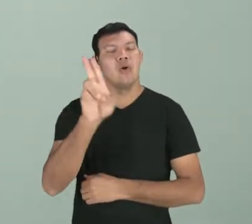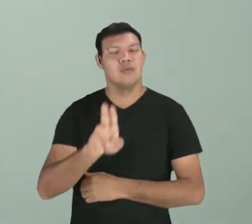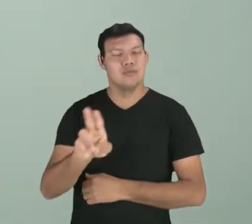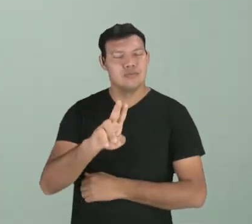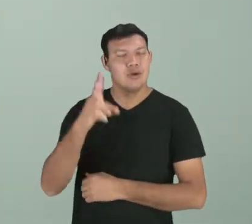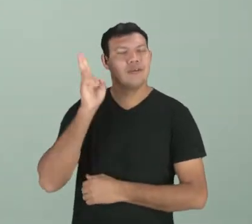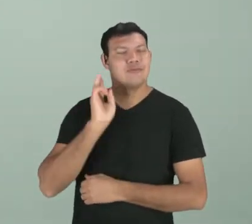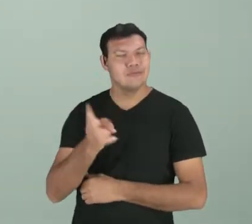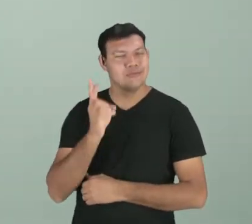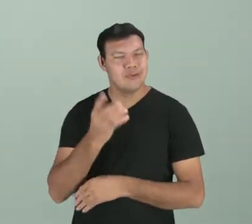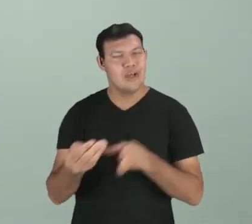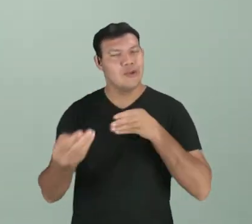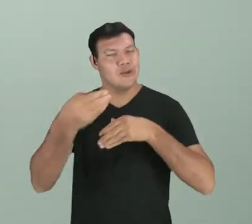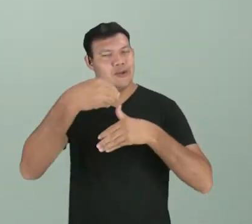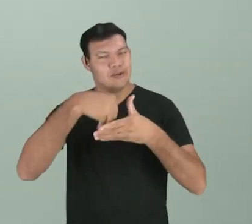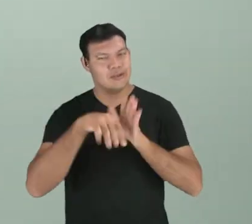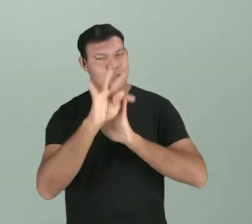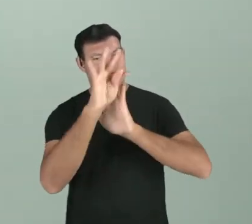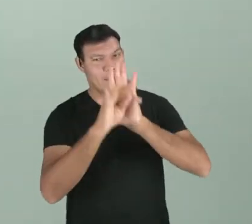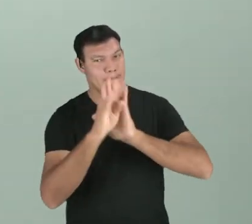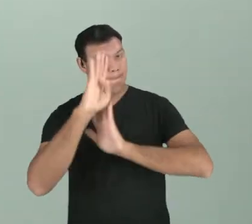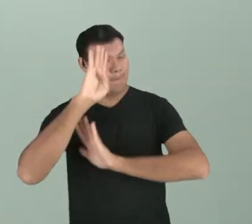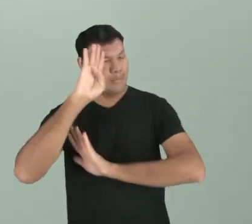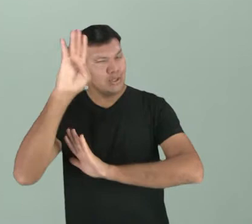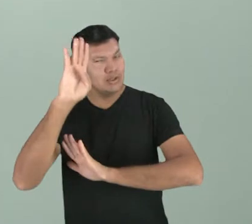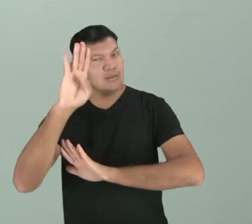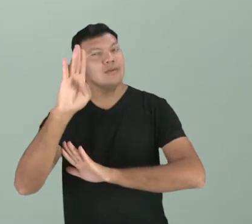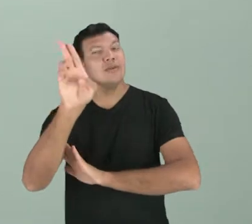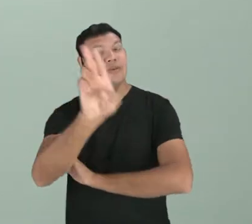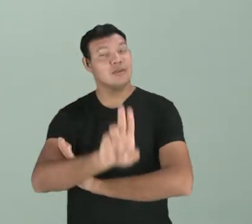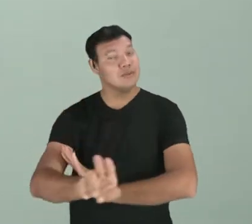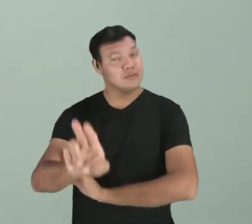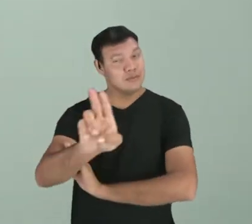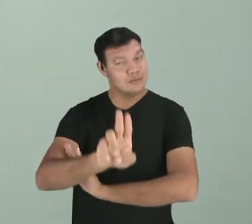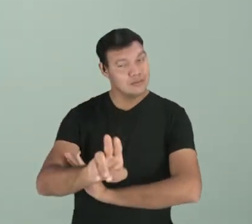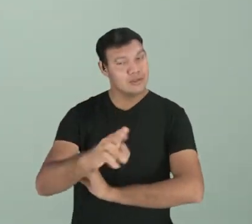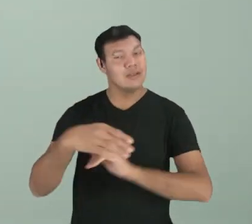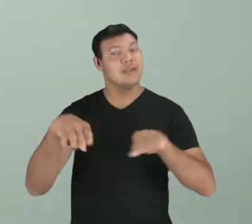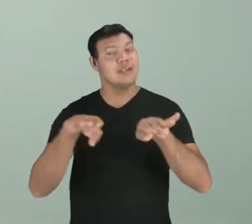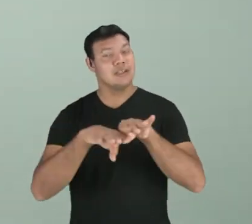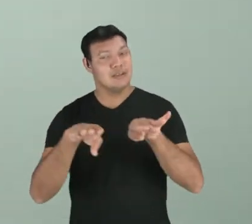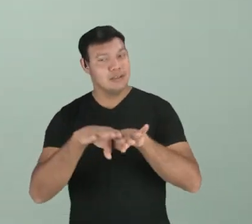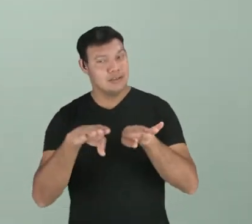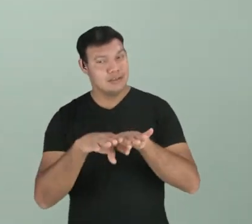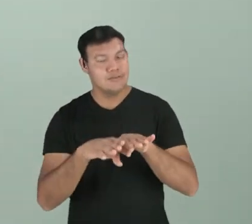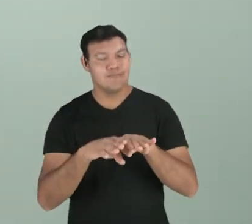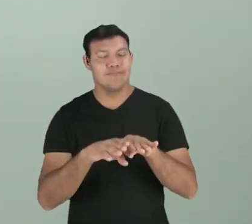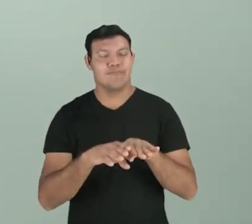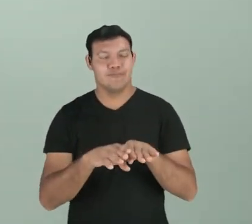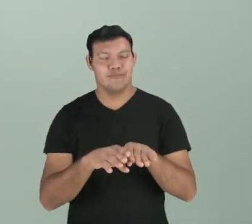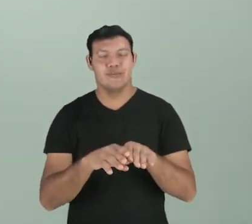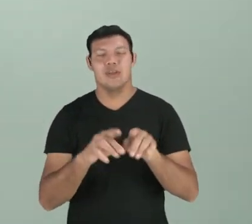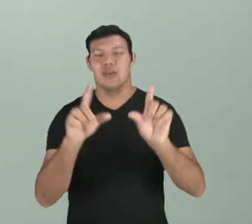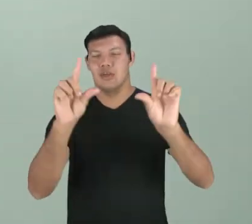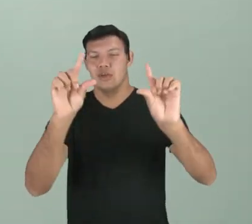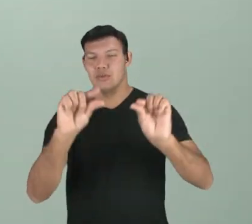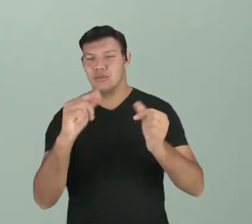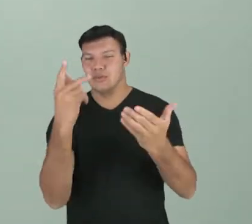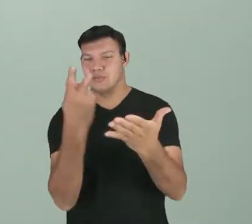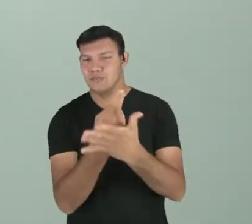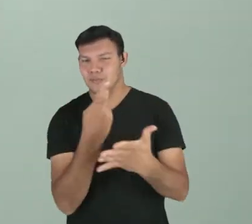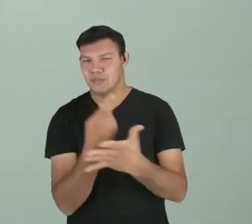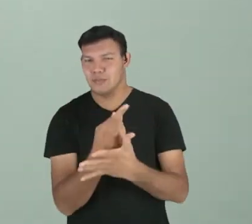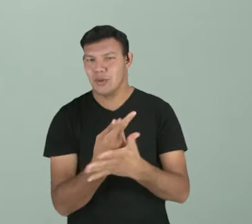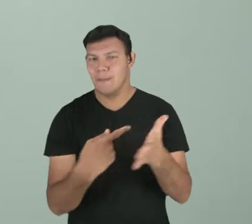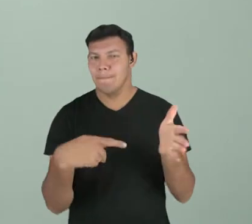nos seus textos e, principalmente, você também vai utilizar, né, já diminuir aí erros da norma padrão da língua